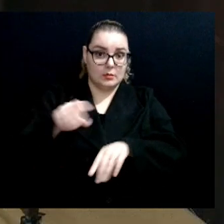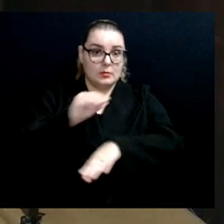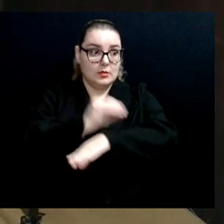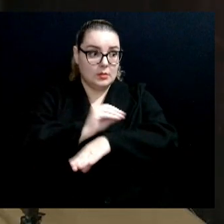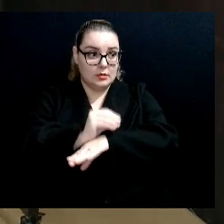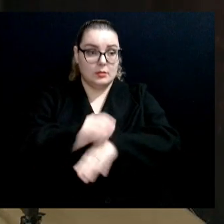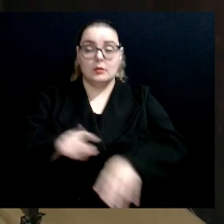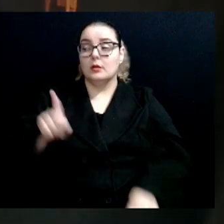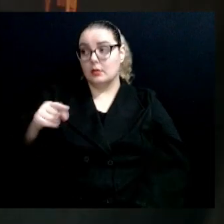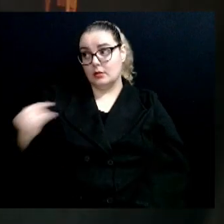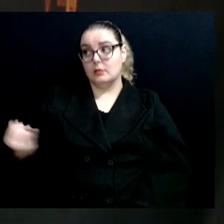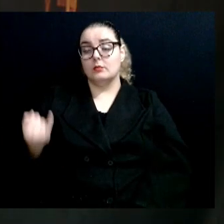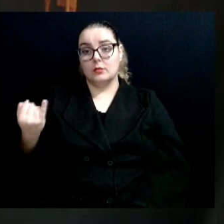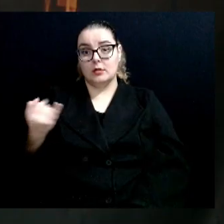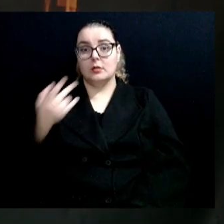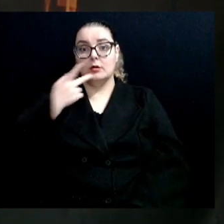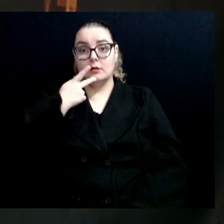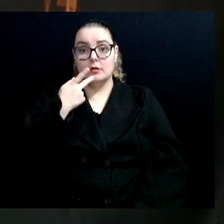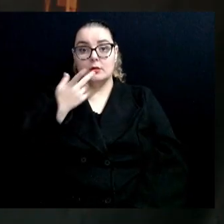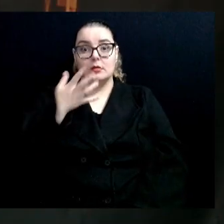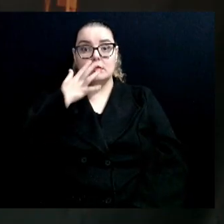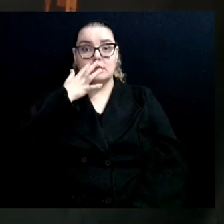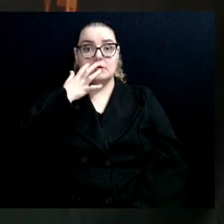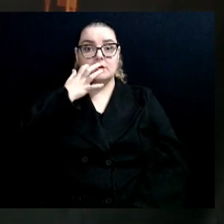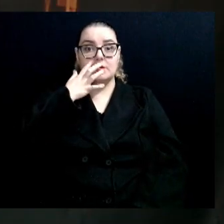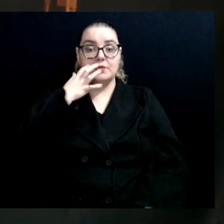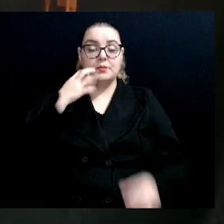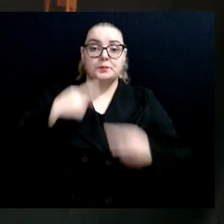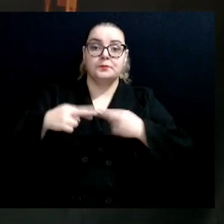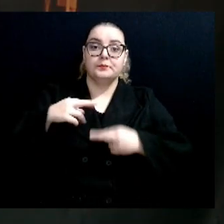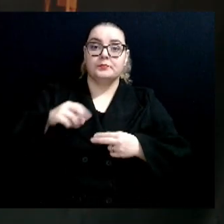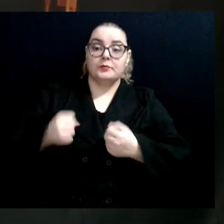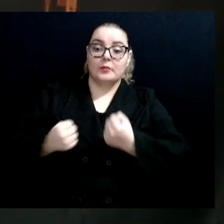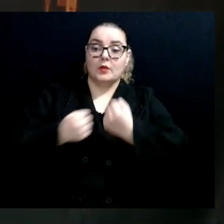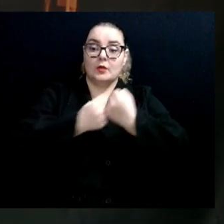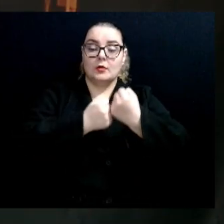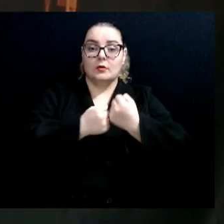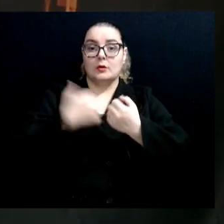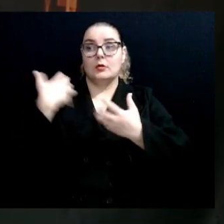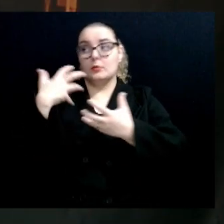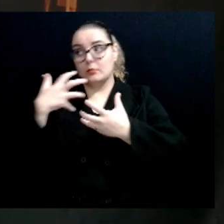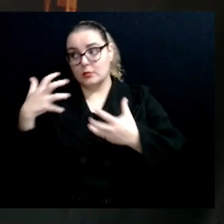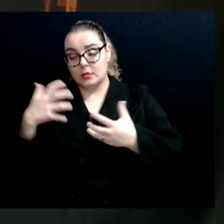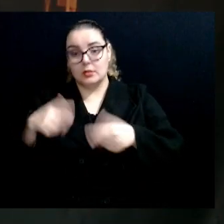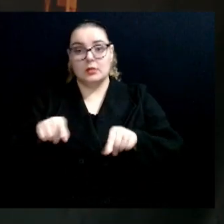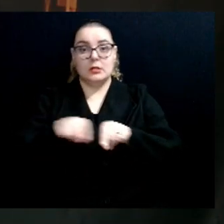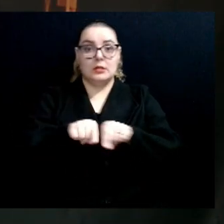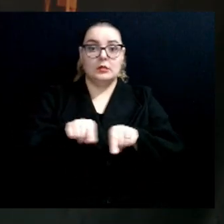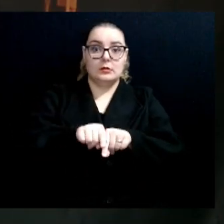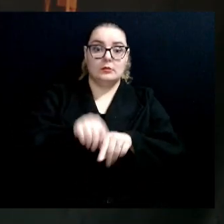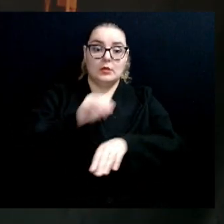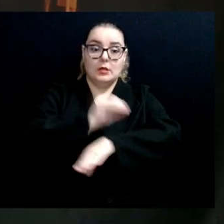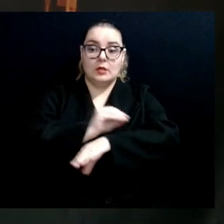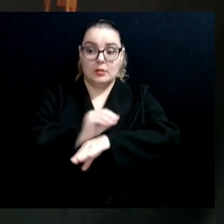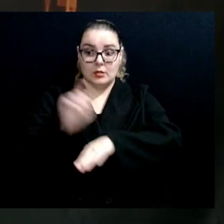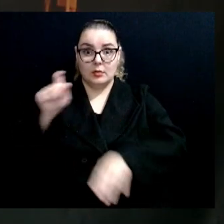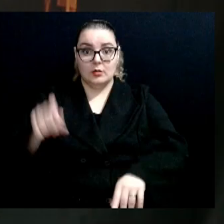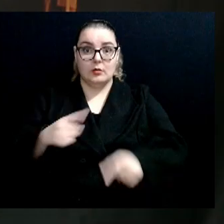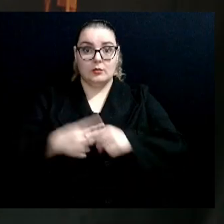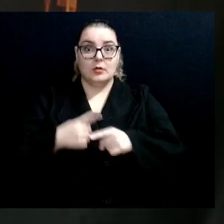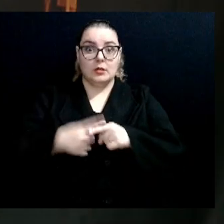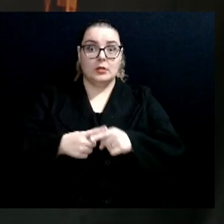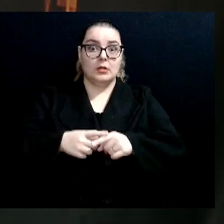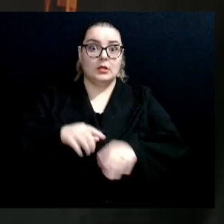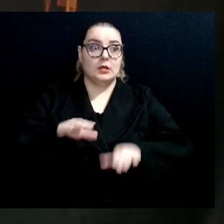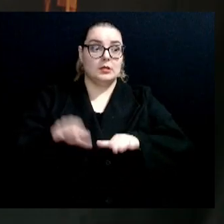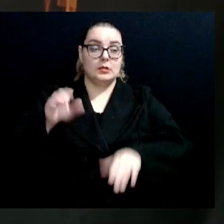você abordar essa questão do suporte para o idoso e para o cuidador, porque às vezes o cuidador ele não está preparado. E como